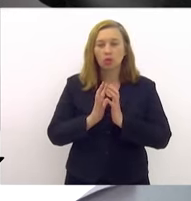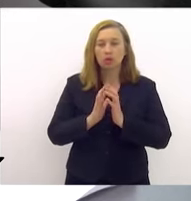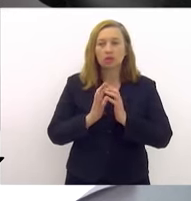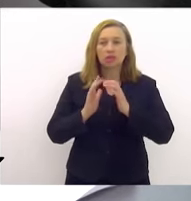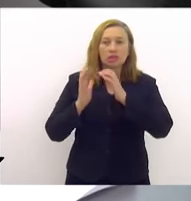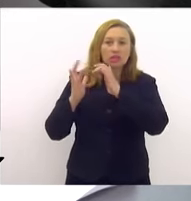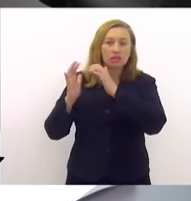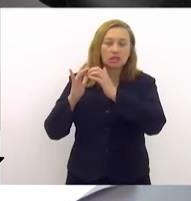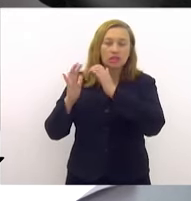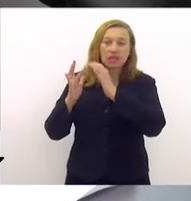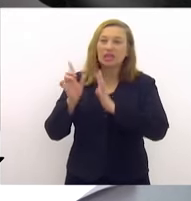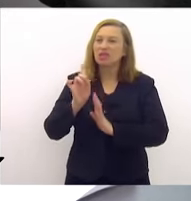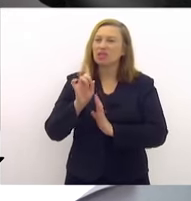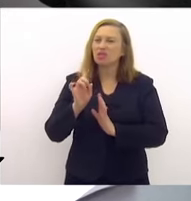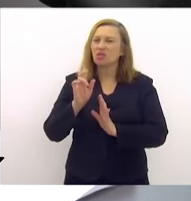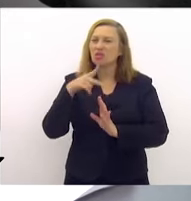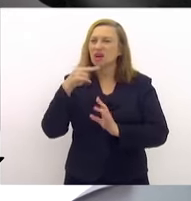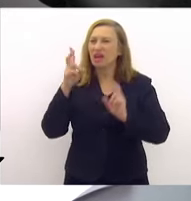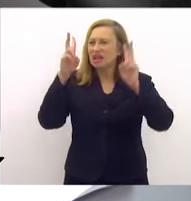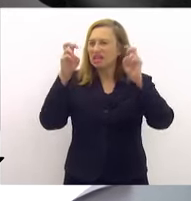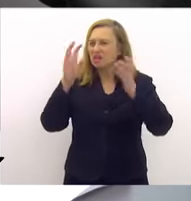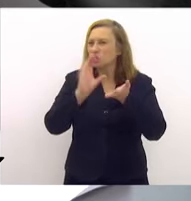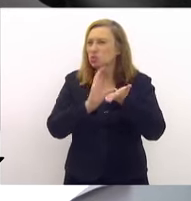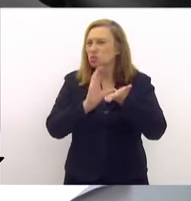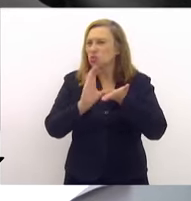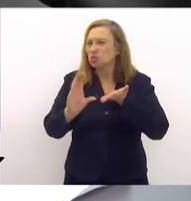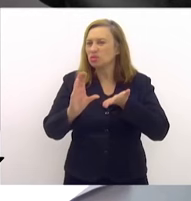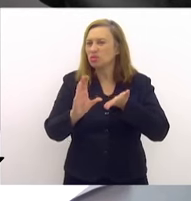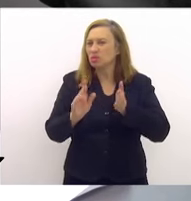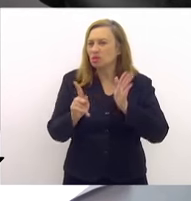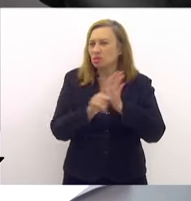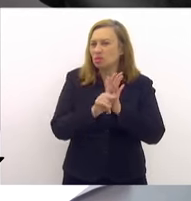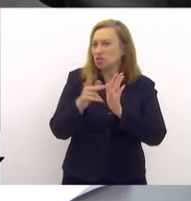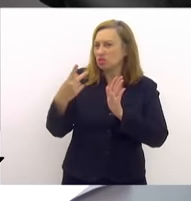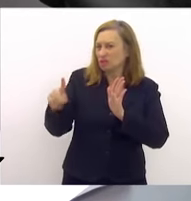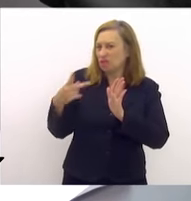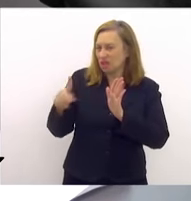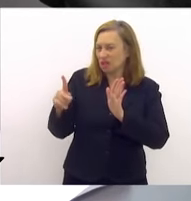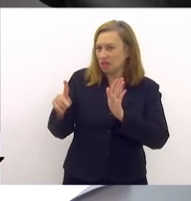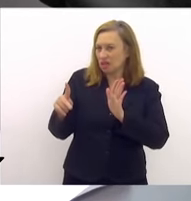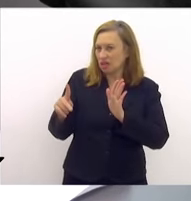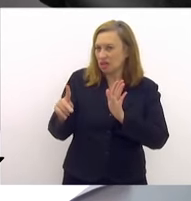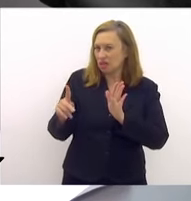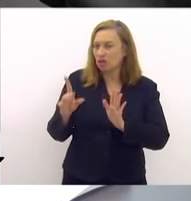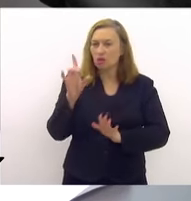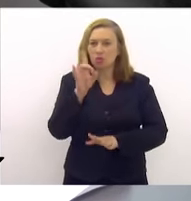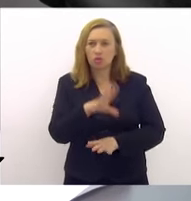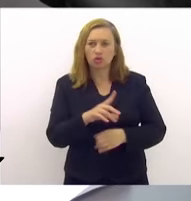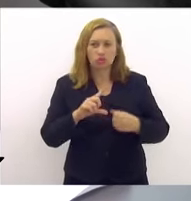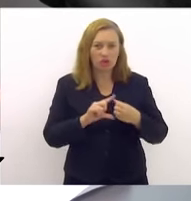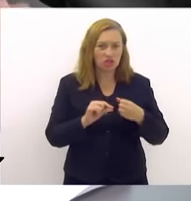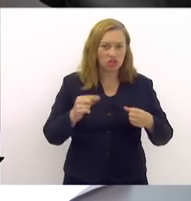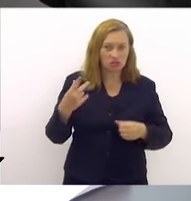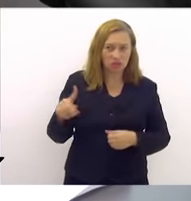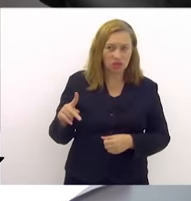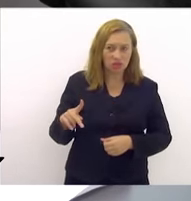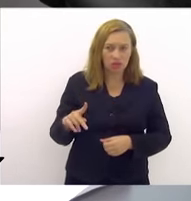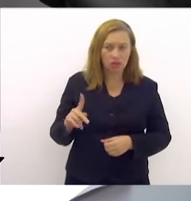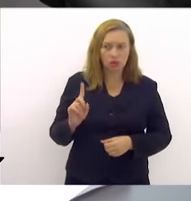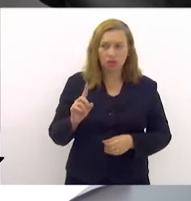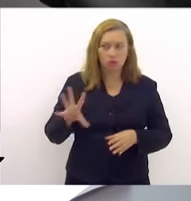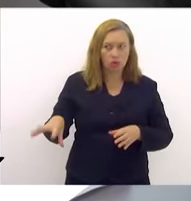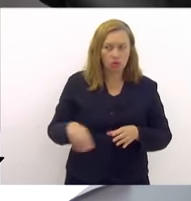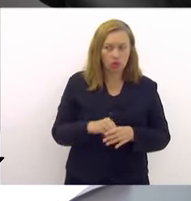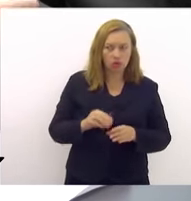colocar mais essa questão orçamentária nos projetos dele, que é o seu penúltimo artigo. Não estou